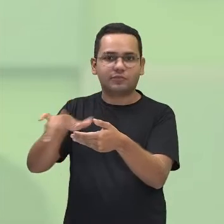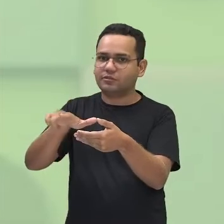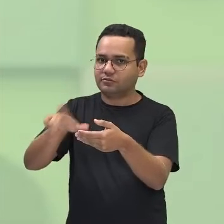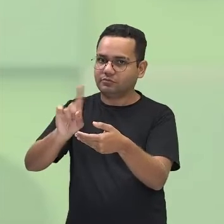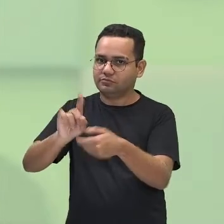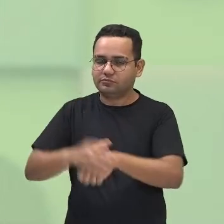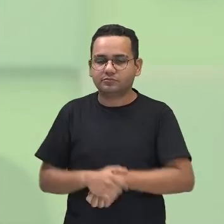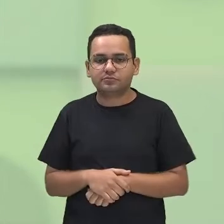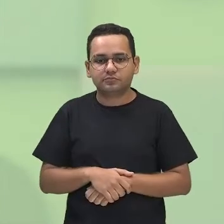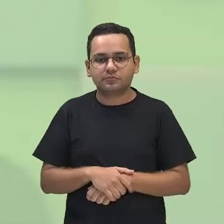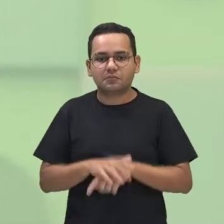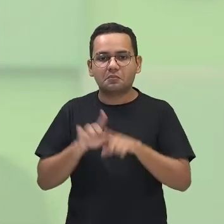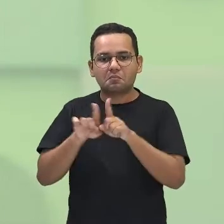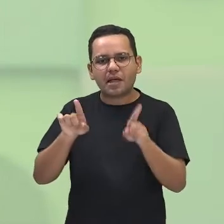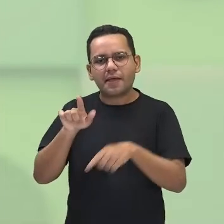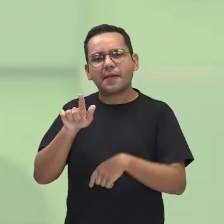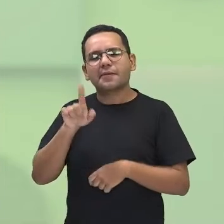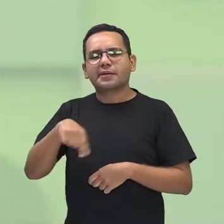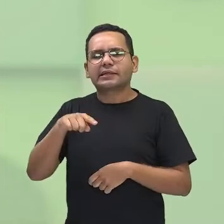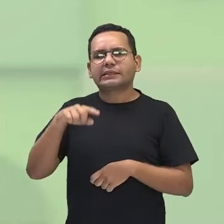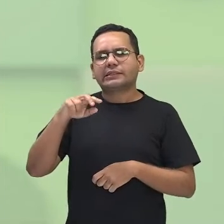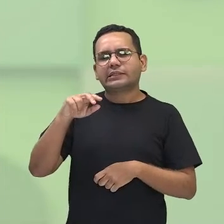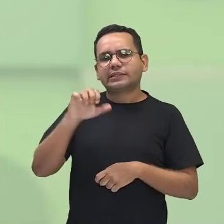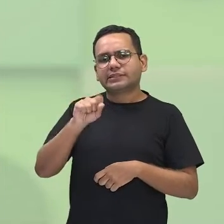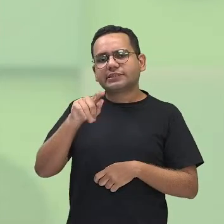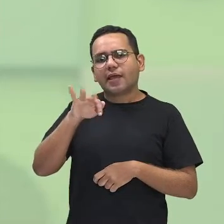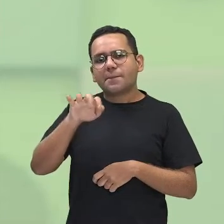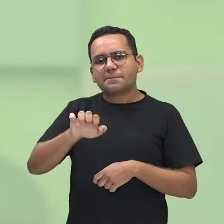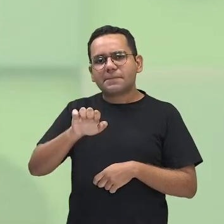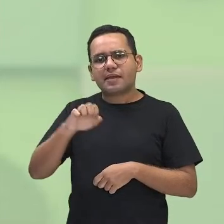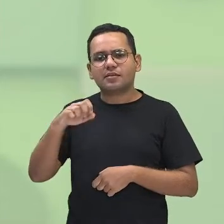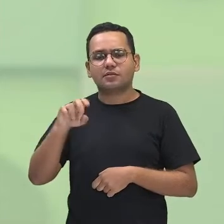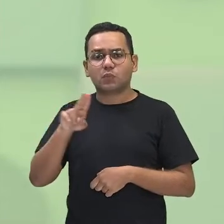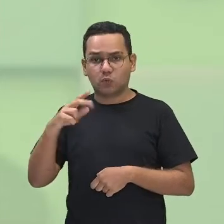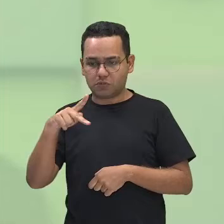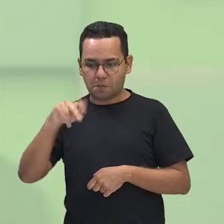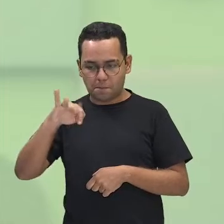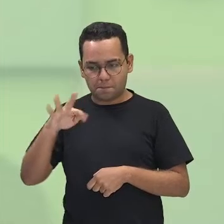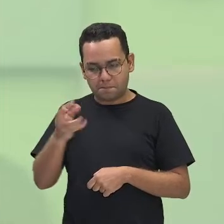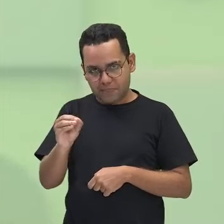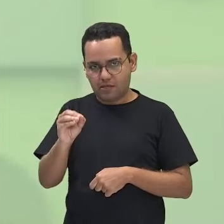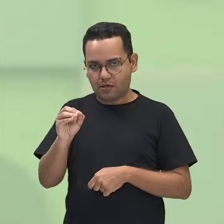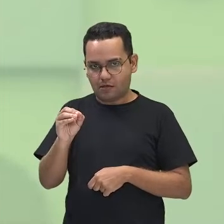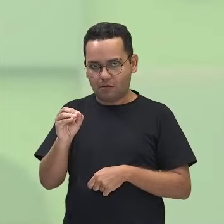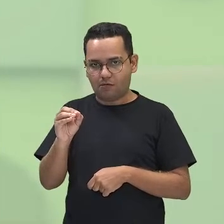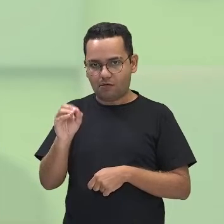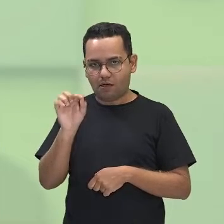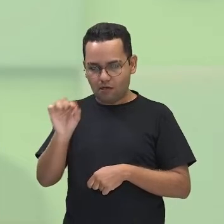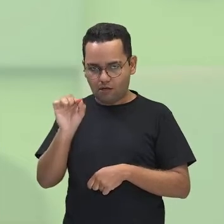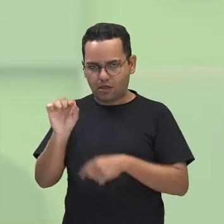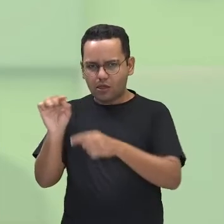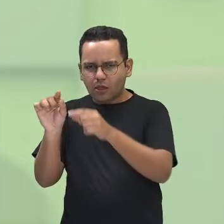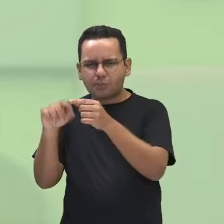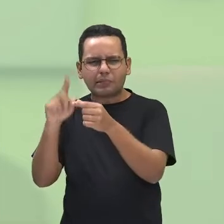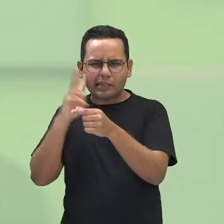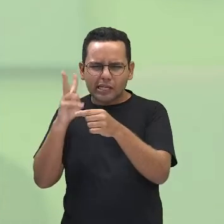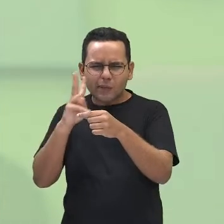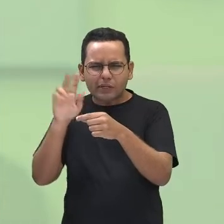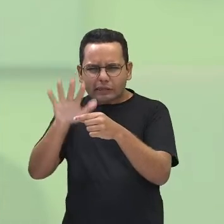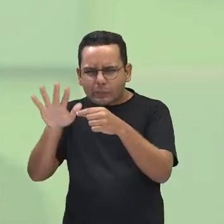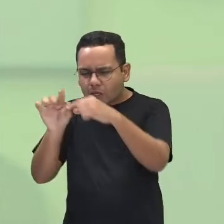semente, que é chamada de pinhão, então ele pode cair no solo, ele